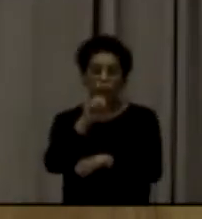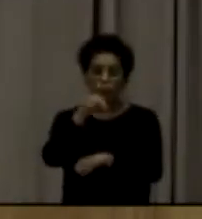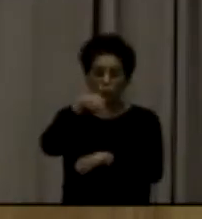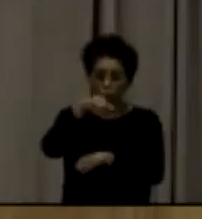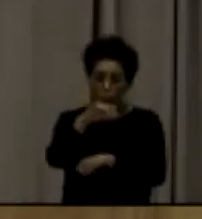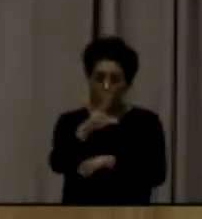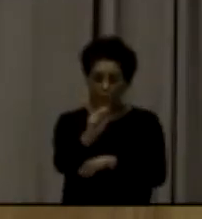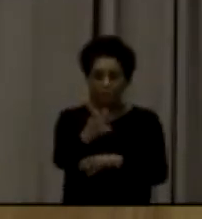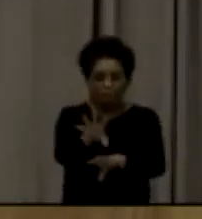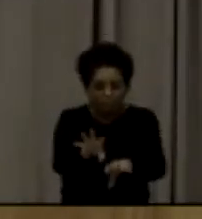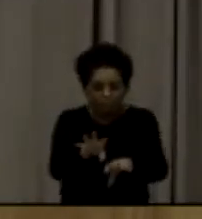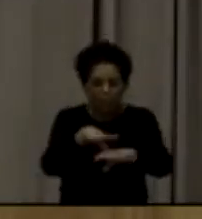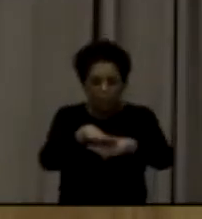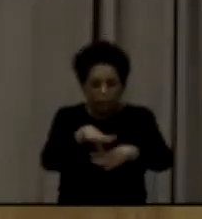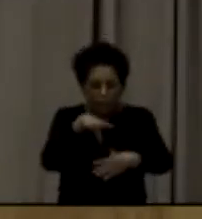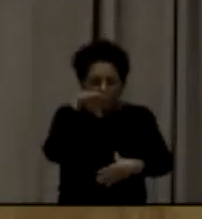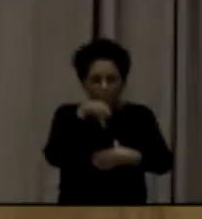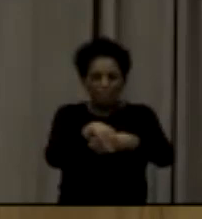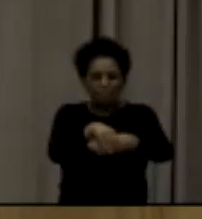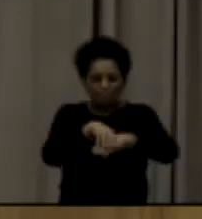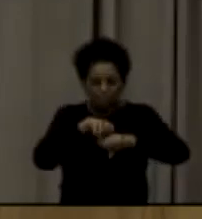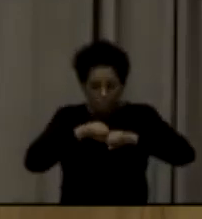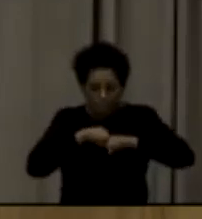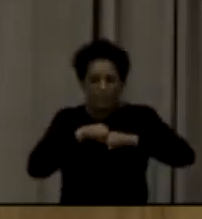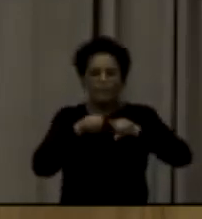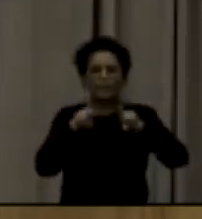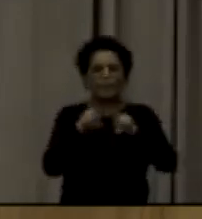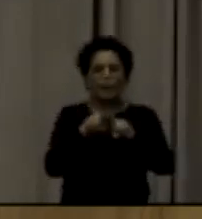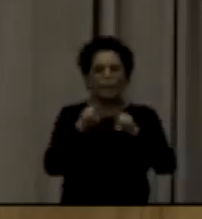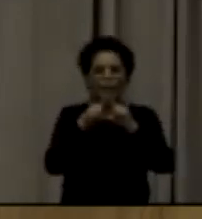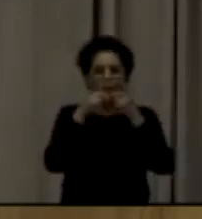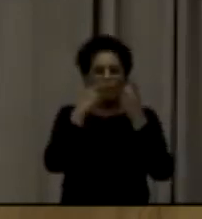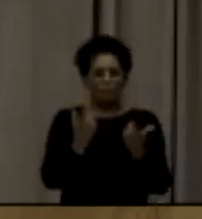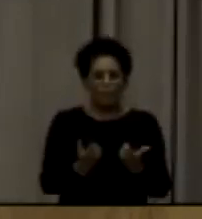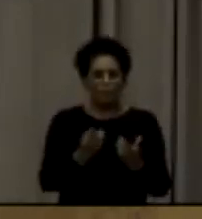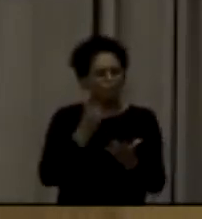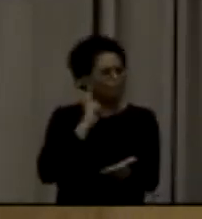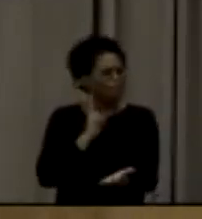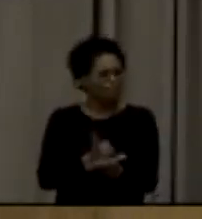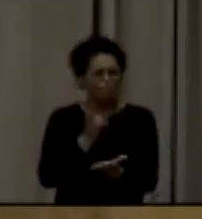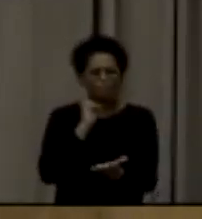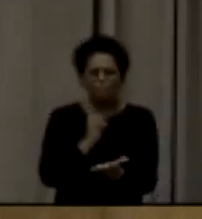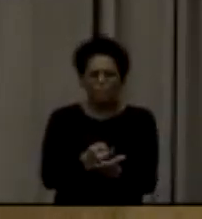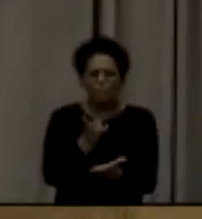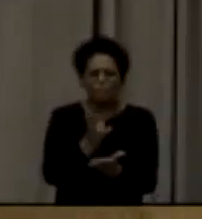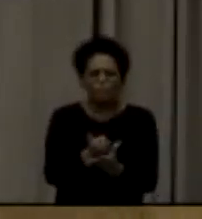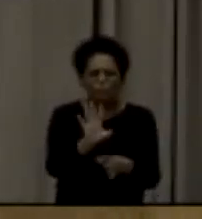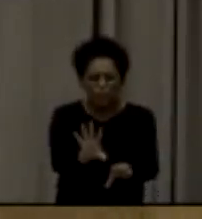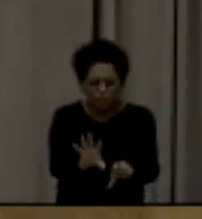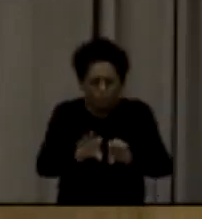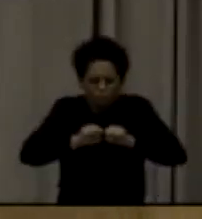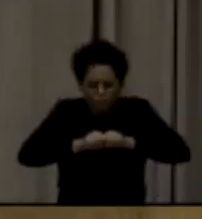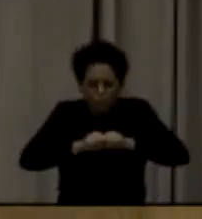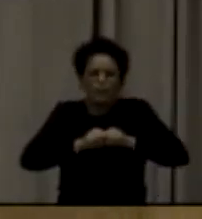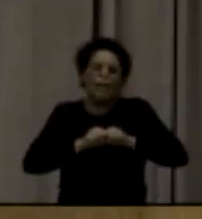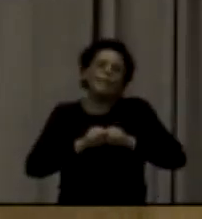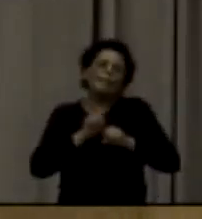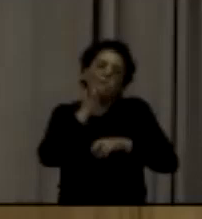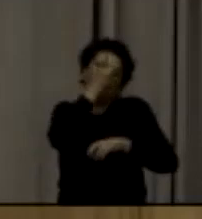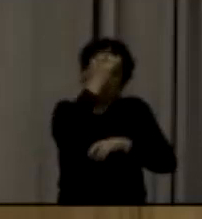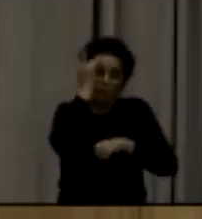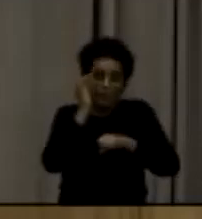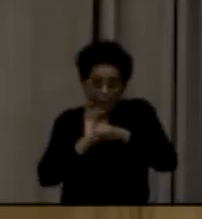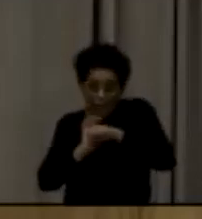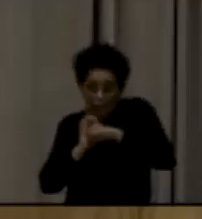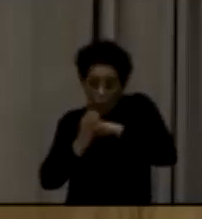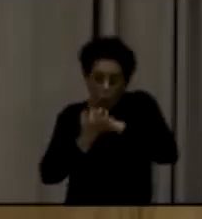aumento da violência. Então, a famosa tripla carga de doenças que continua afetando profundamente as pessoas. E a